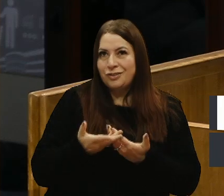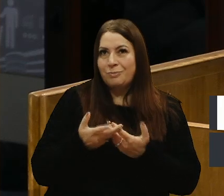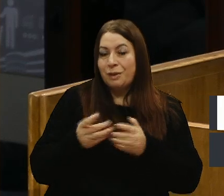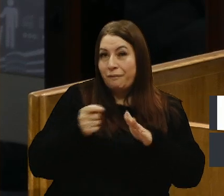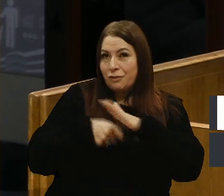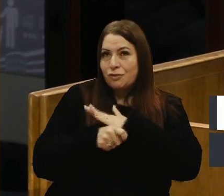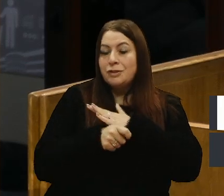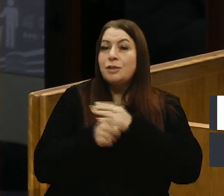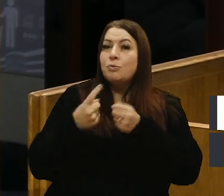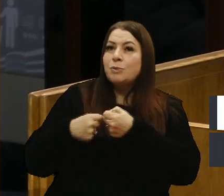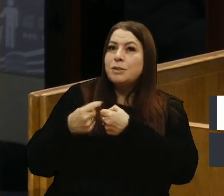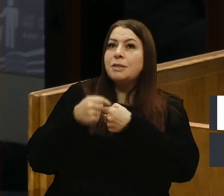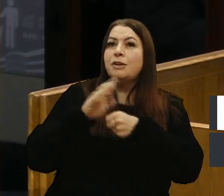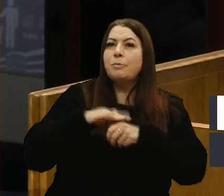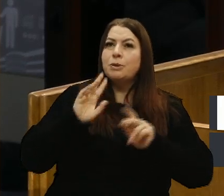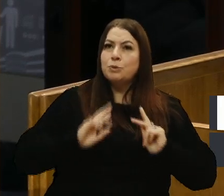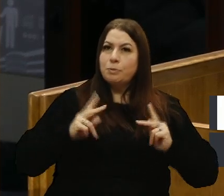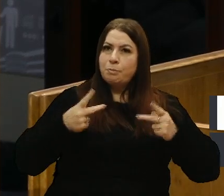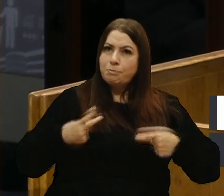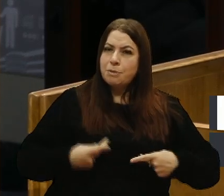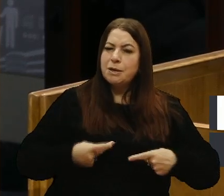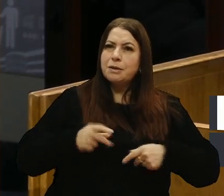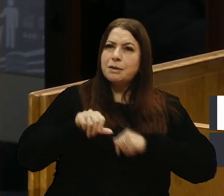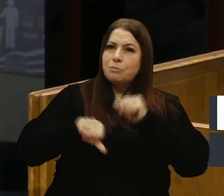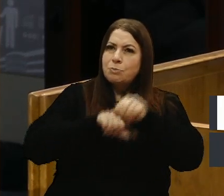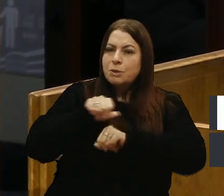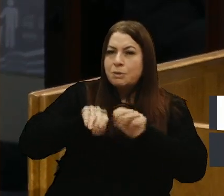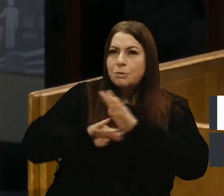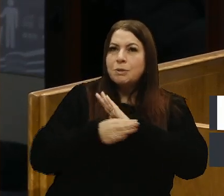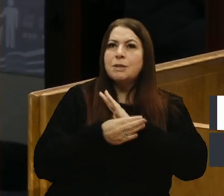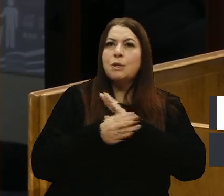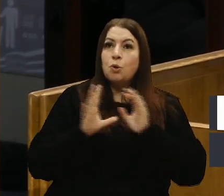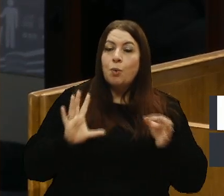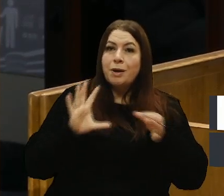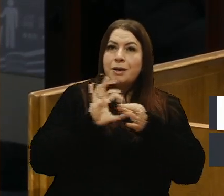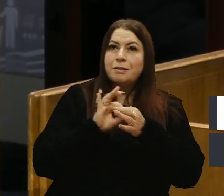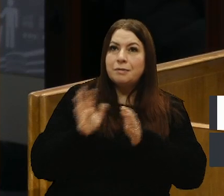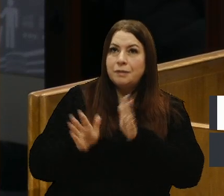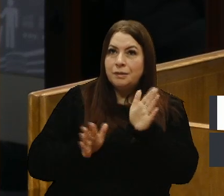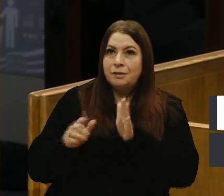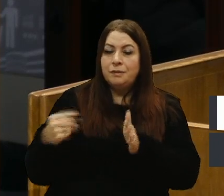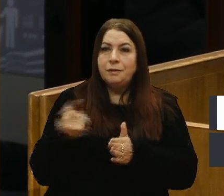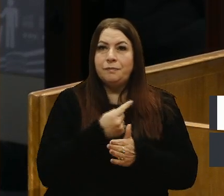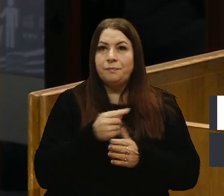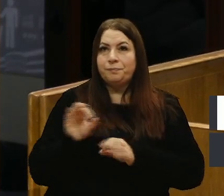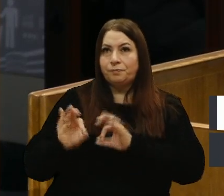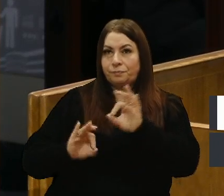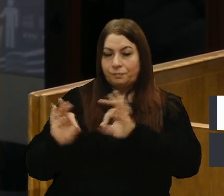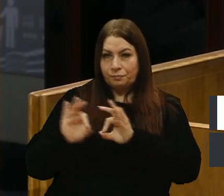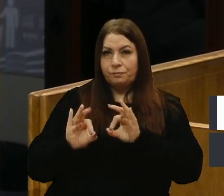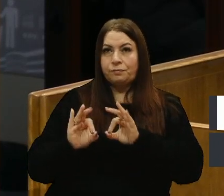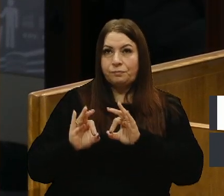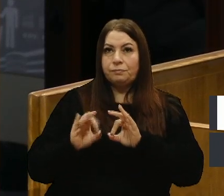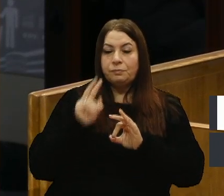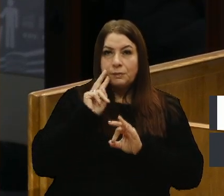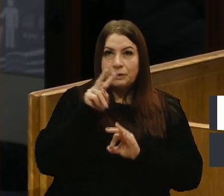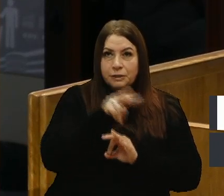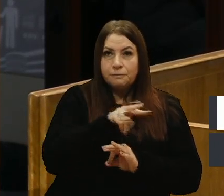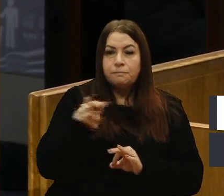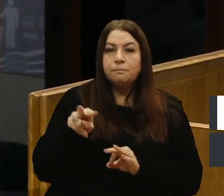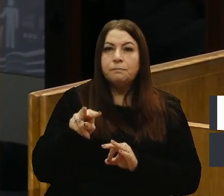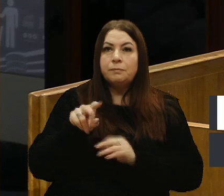uma cidade mais humana, resiliente, conectada, com acessibilidade e preparada para